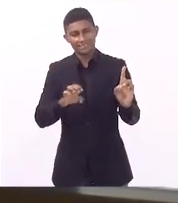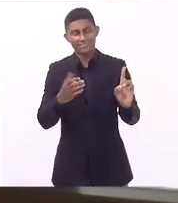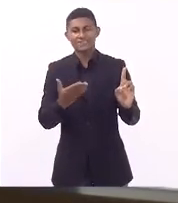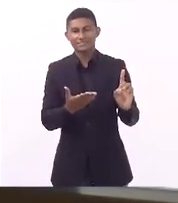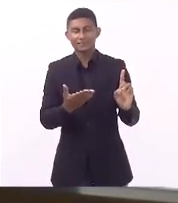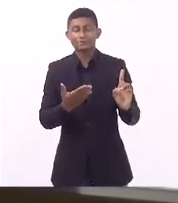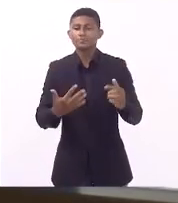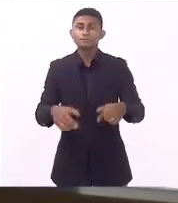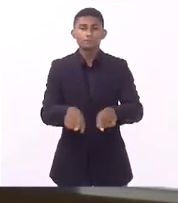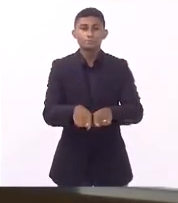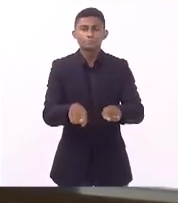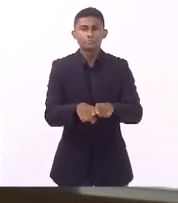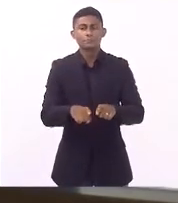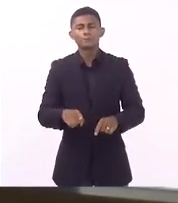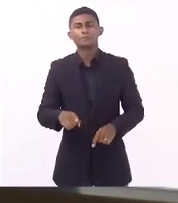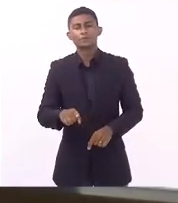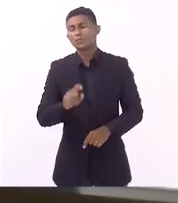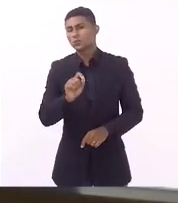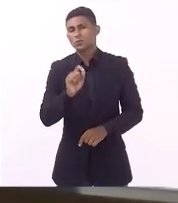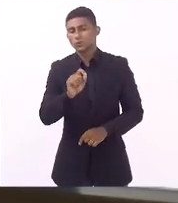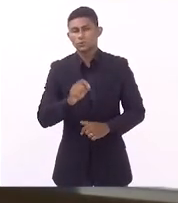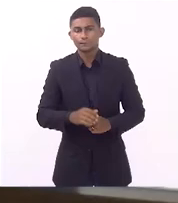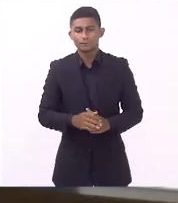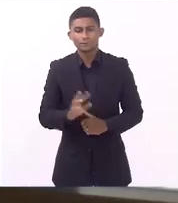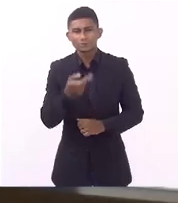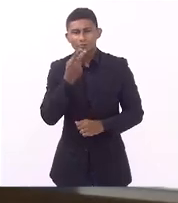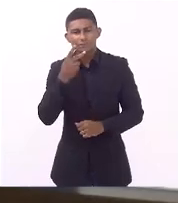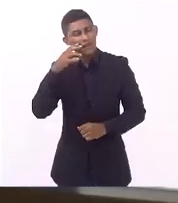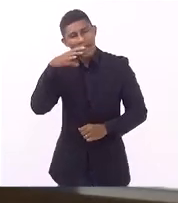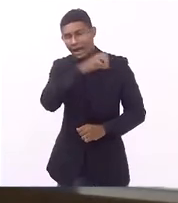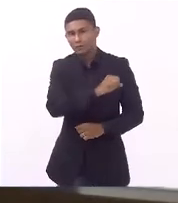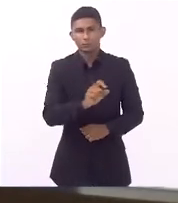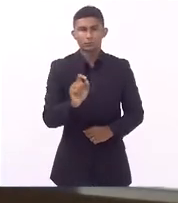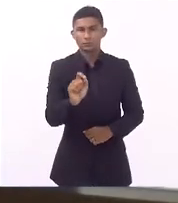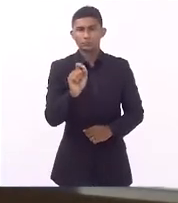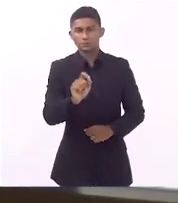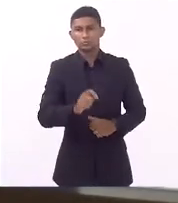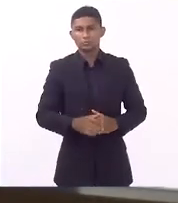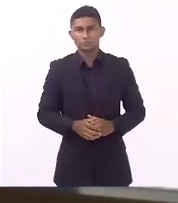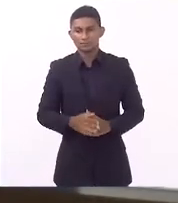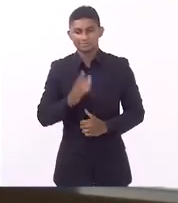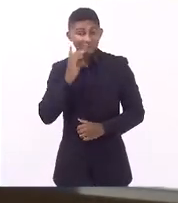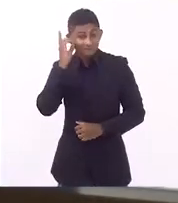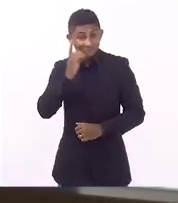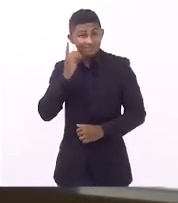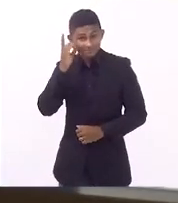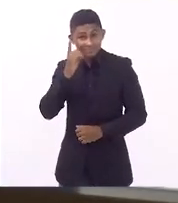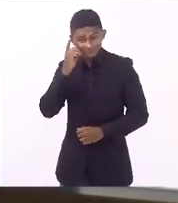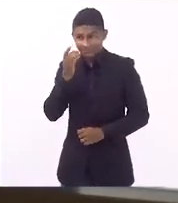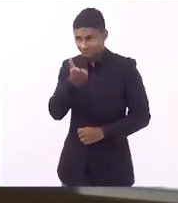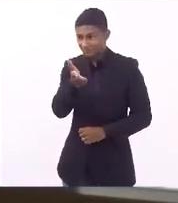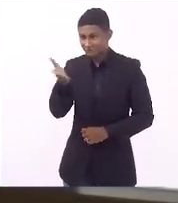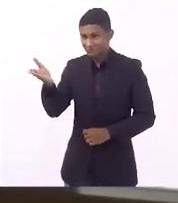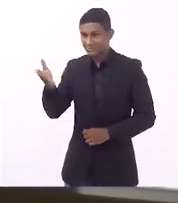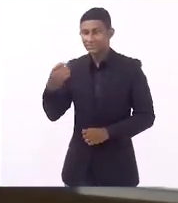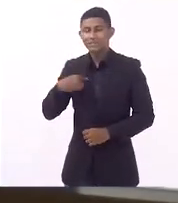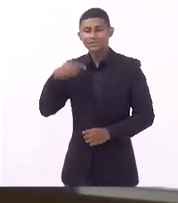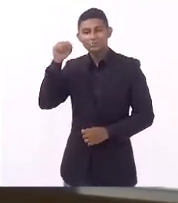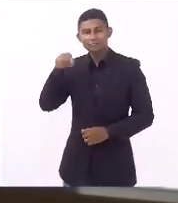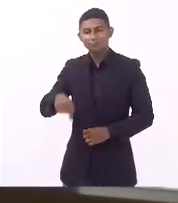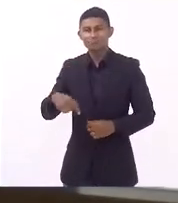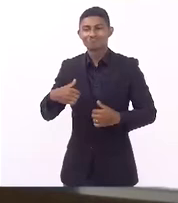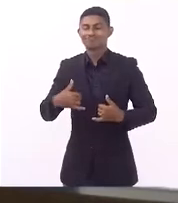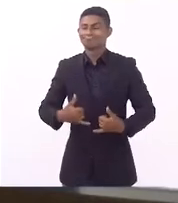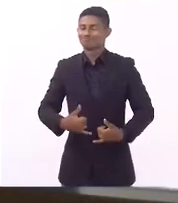tempo, falar sobre, um pouquinho rapidamente, sobre as deputadas. Também, para mim, é uma honra assim,